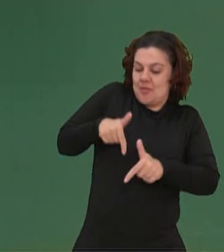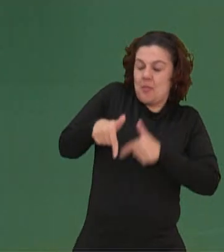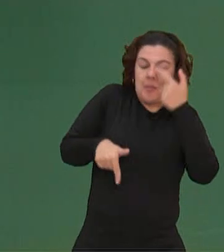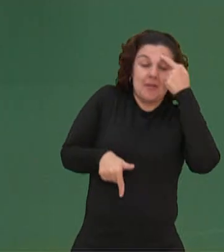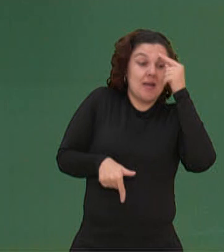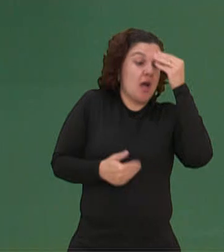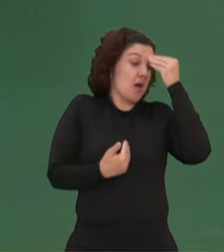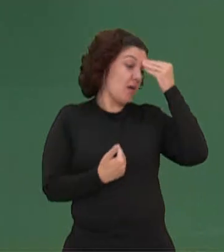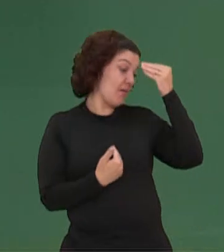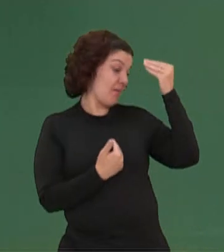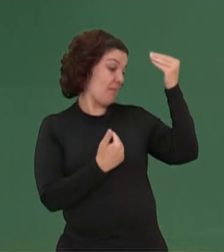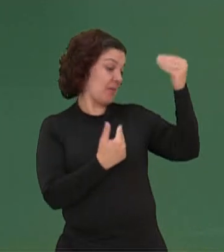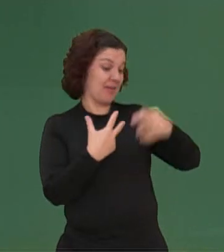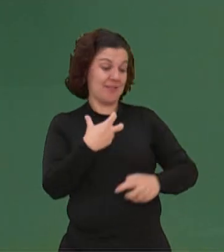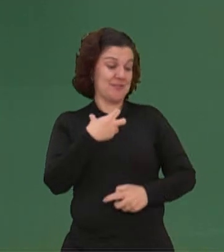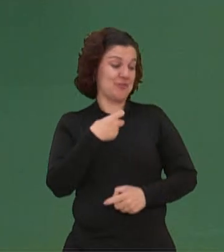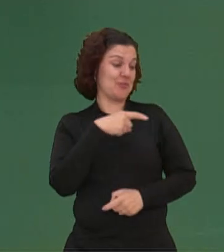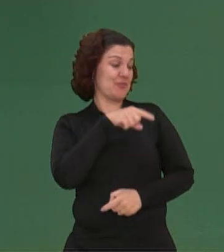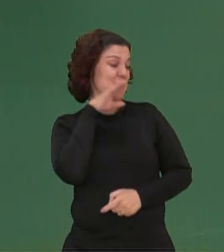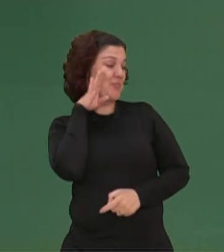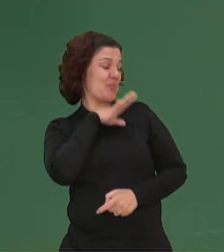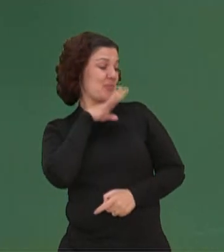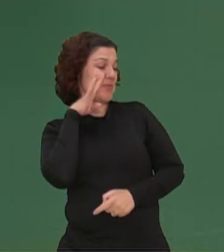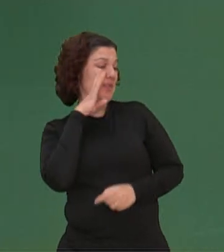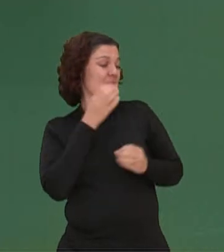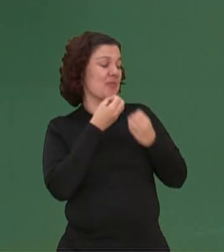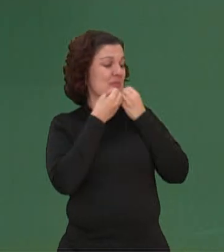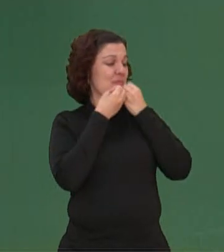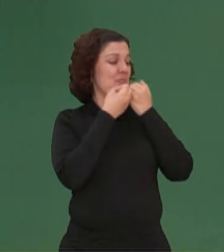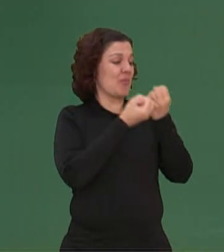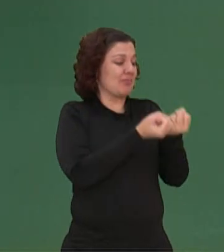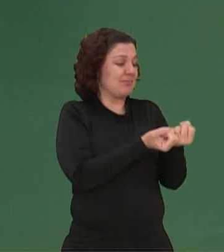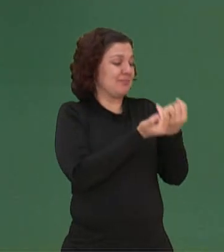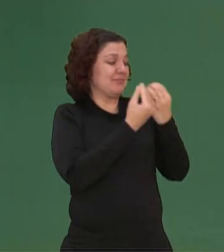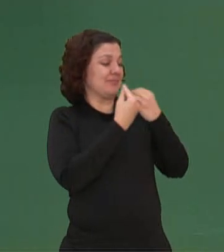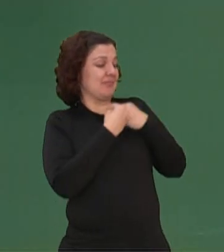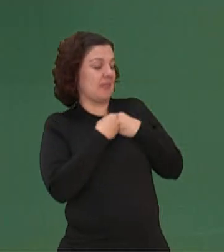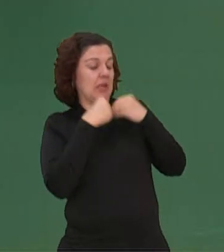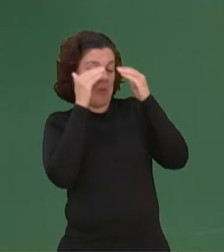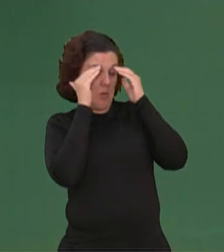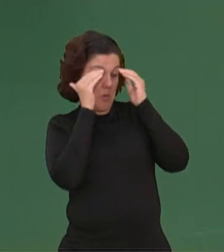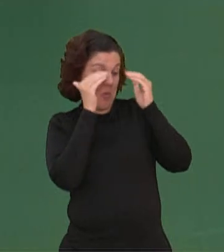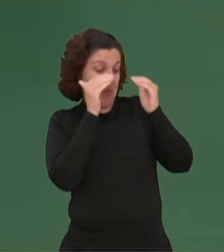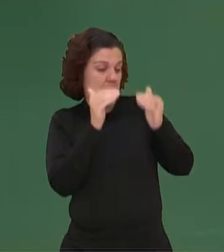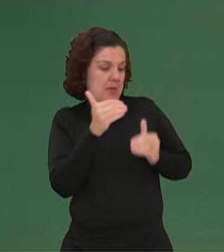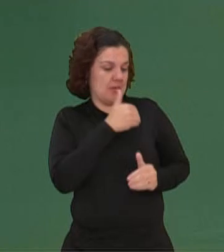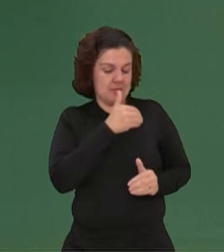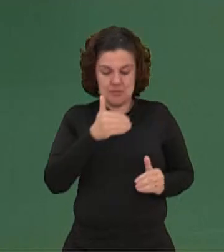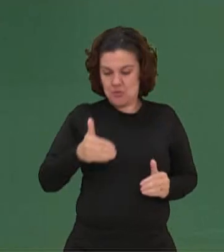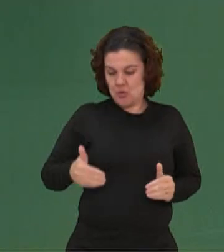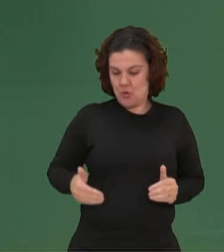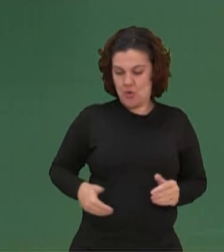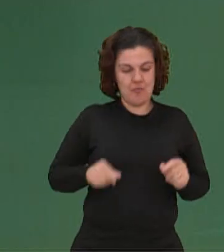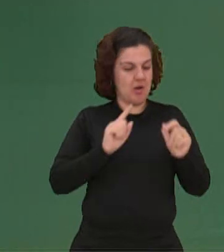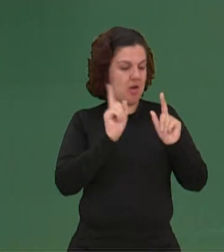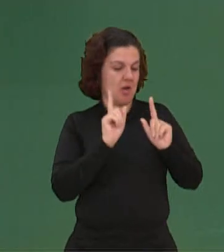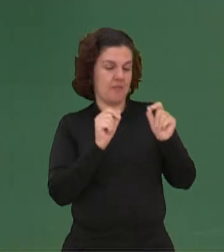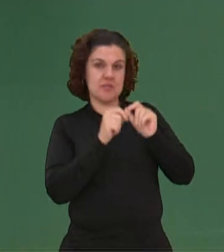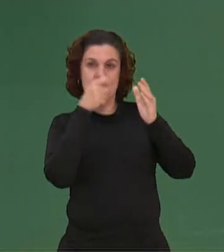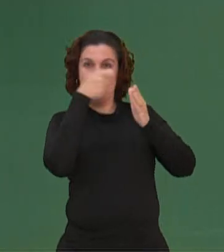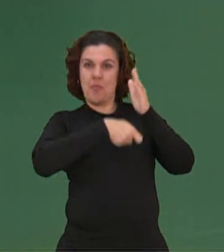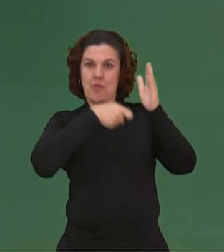que o trabalhador retribuísse a essa generosidade, obedecendo ao governo, não fazendo